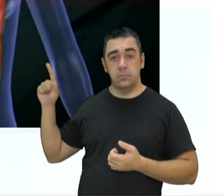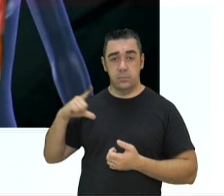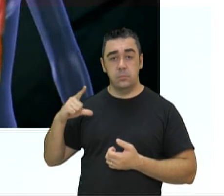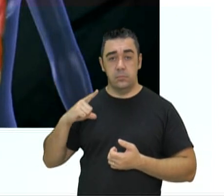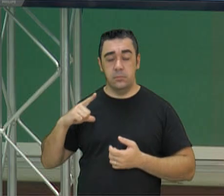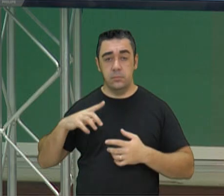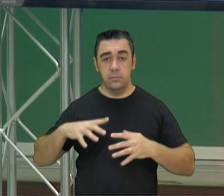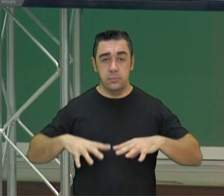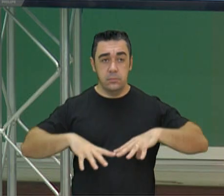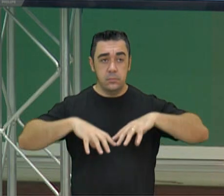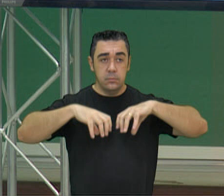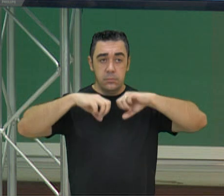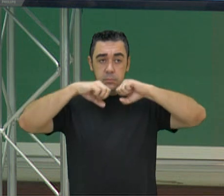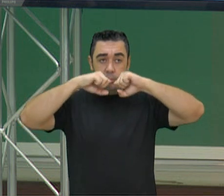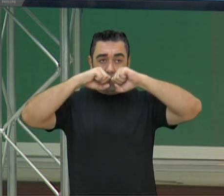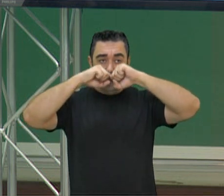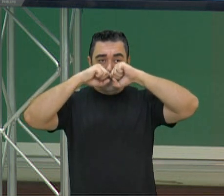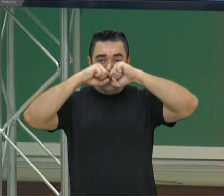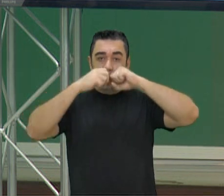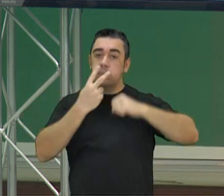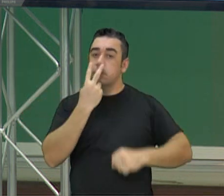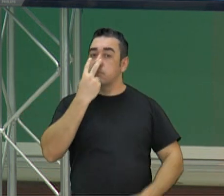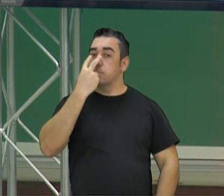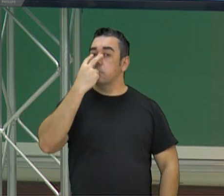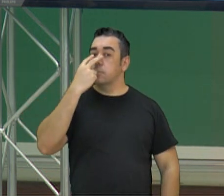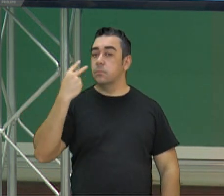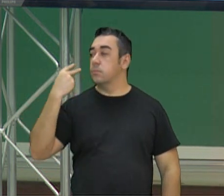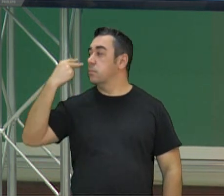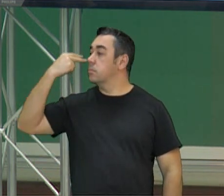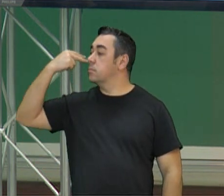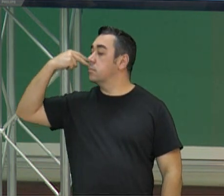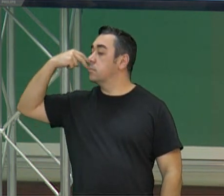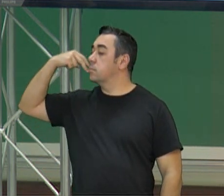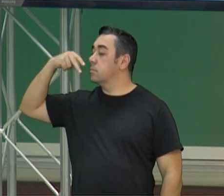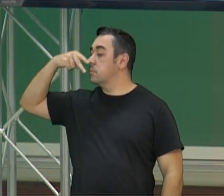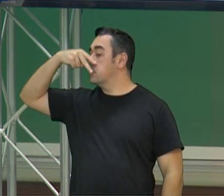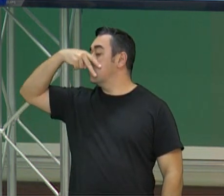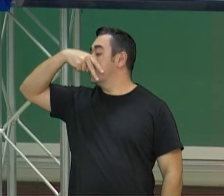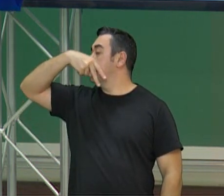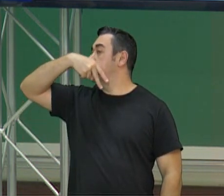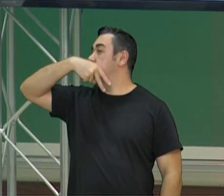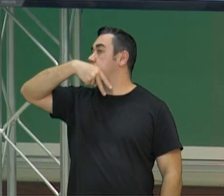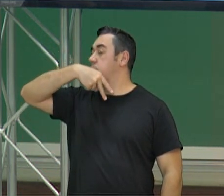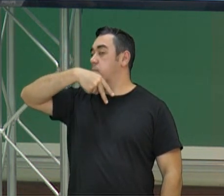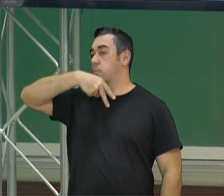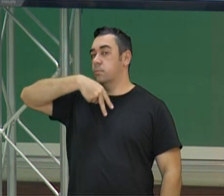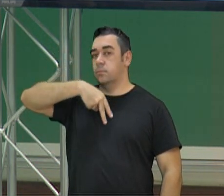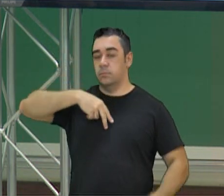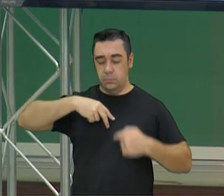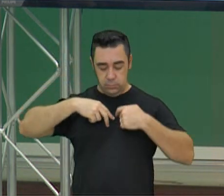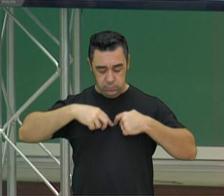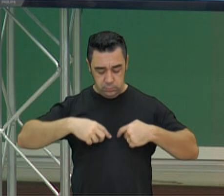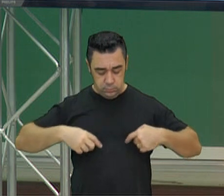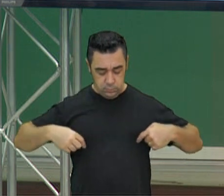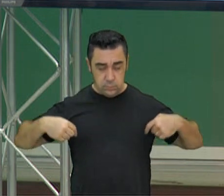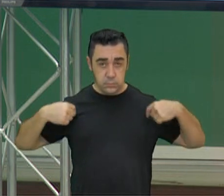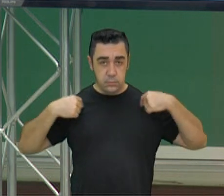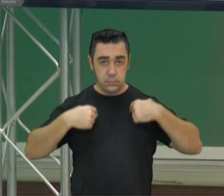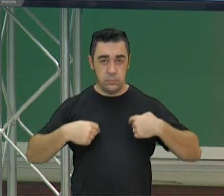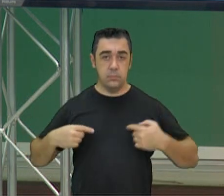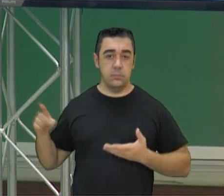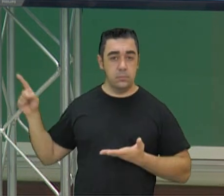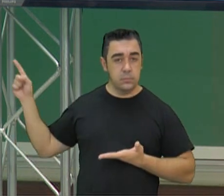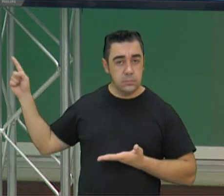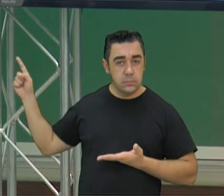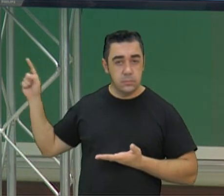pelas nossas narinas, pelas nossas fossas nasais, desce todo o trato respiratório e chega nos pulmões, onde vai acontecer